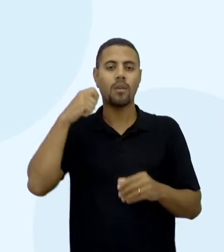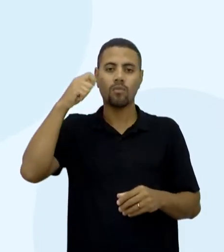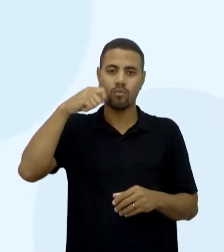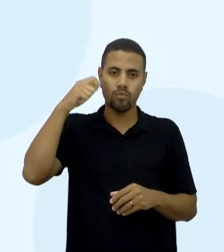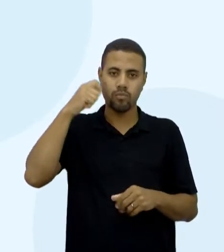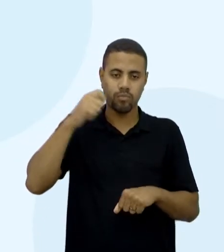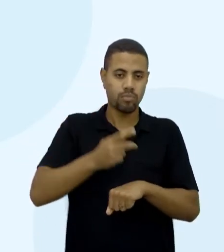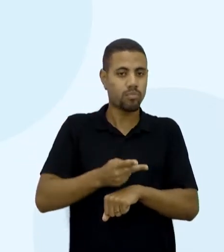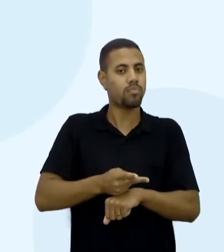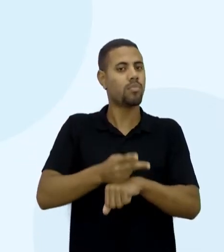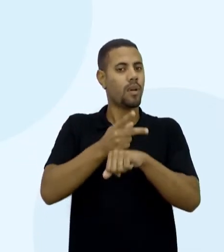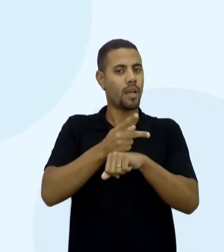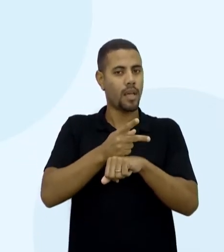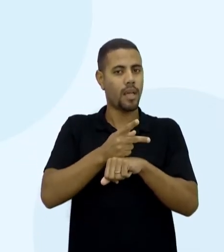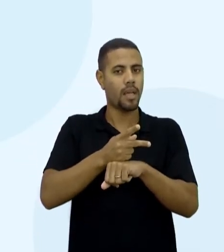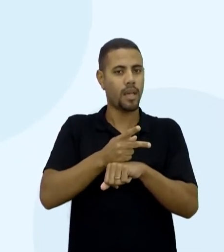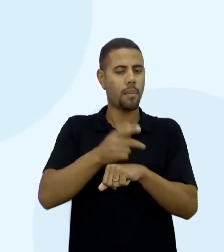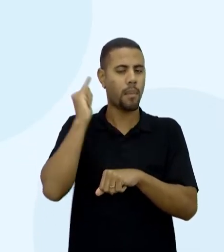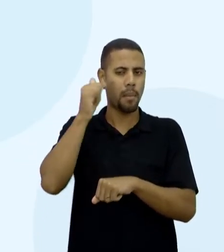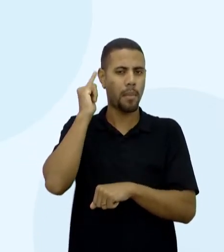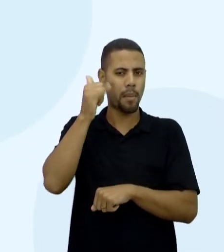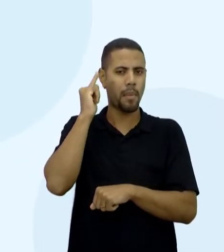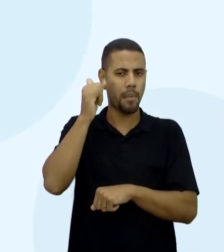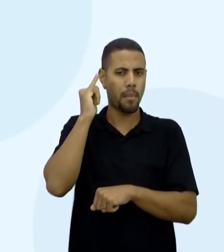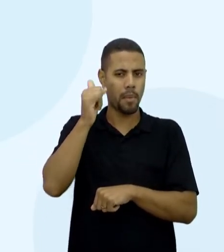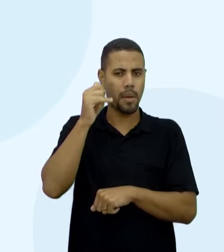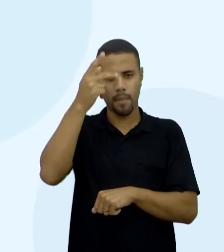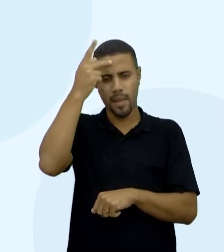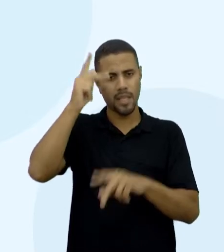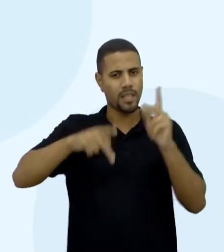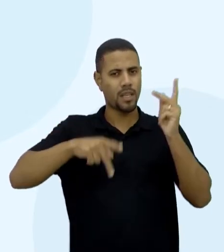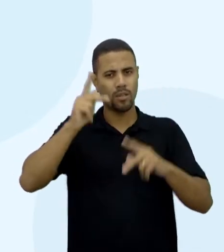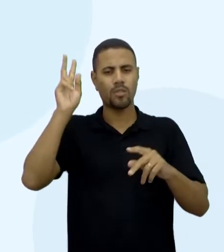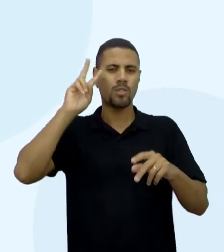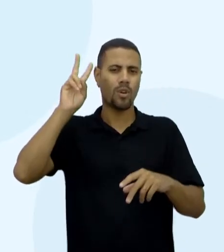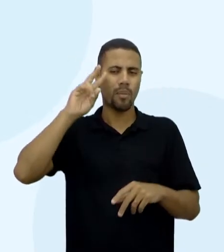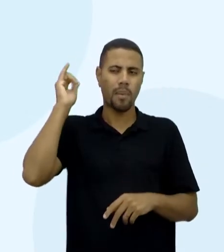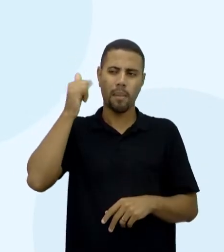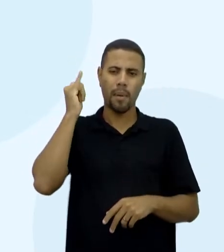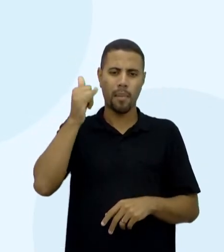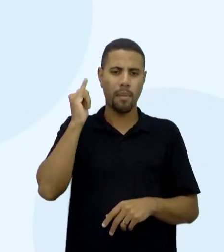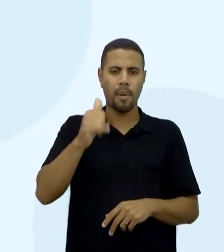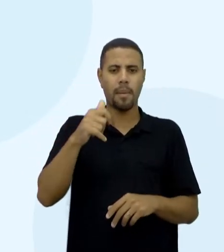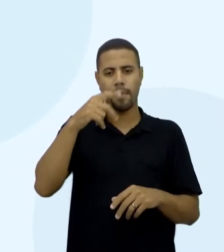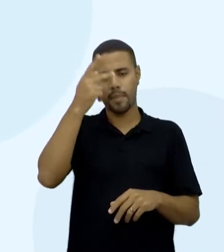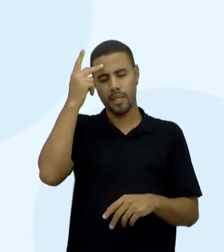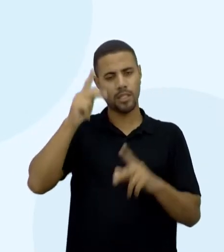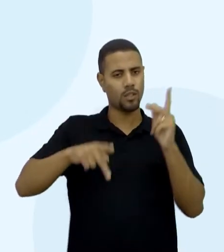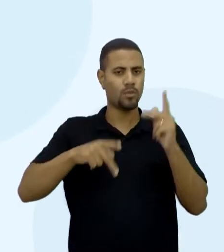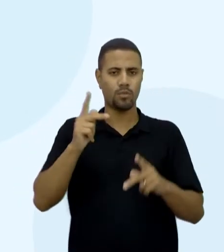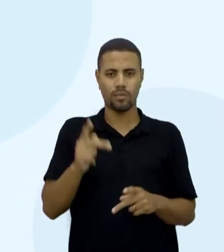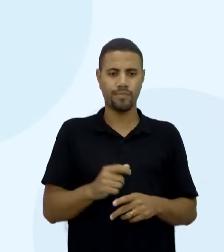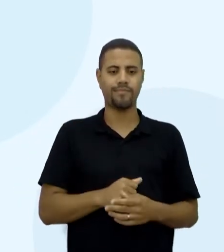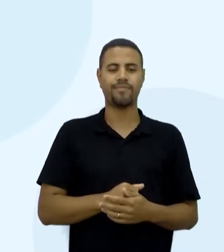é especialista em narrativas populares brasileiras. Então, observe que ele já